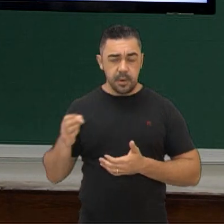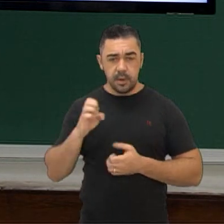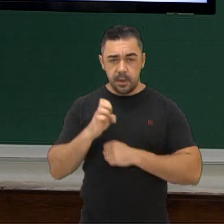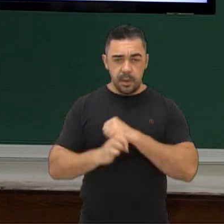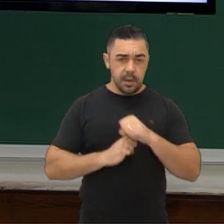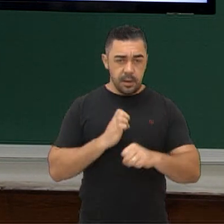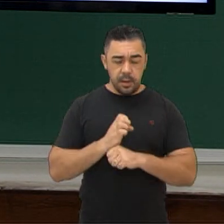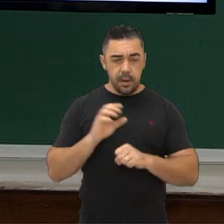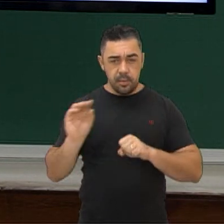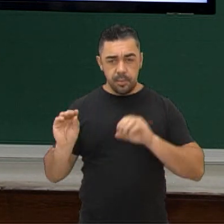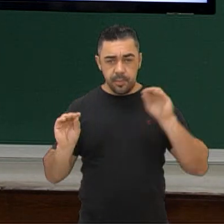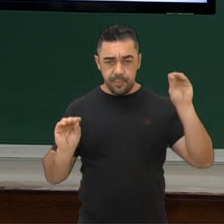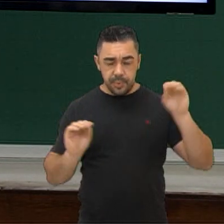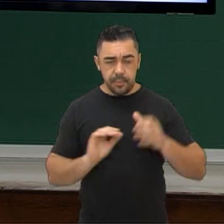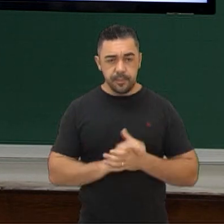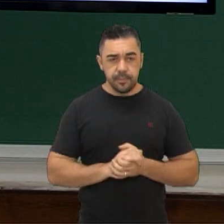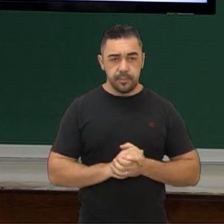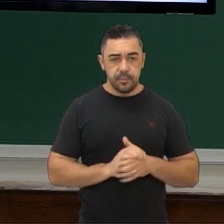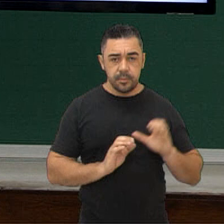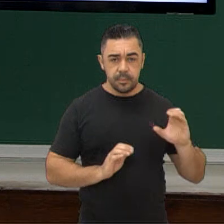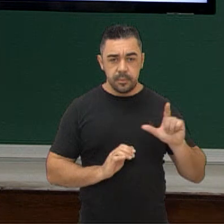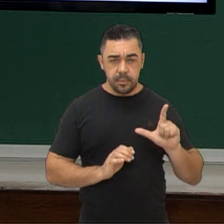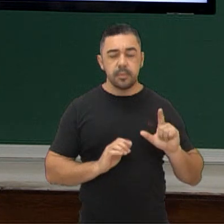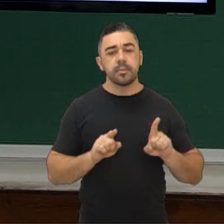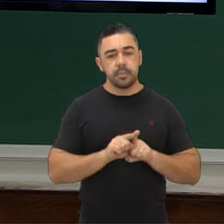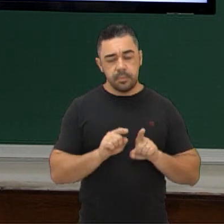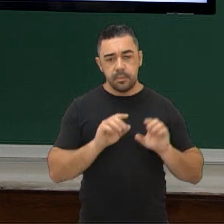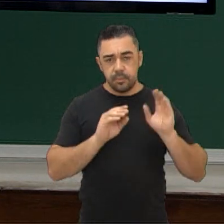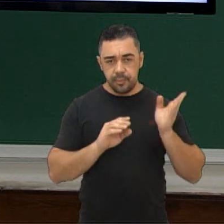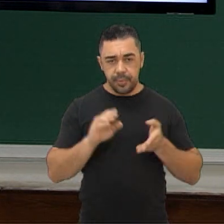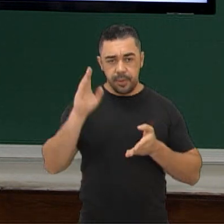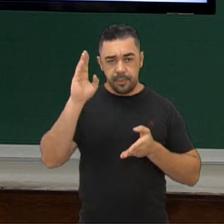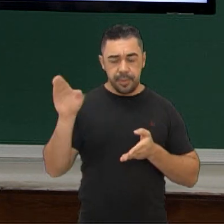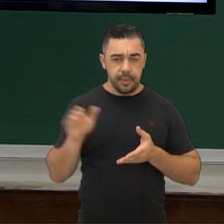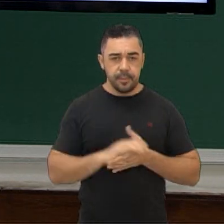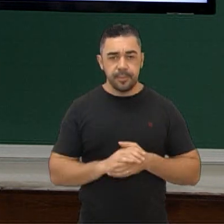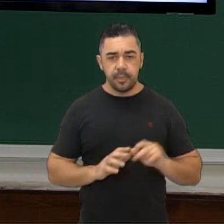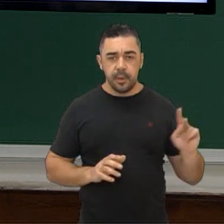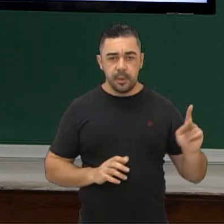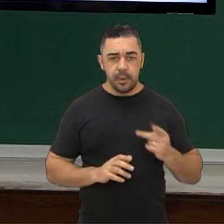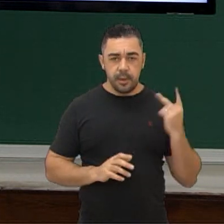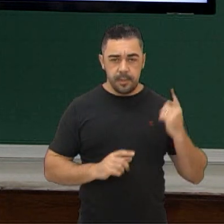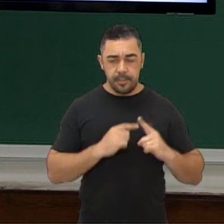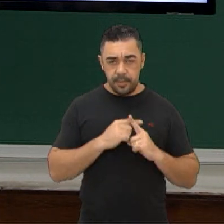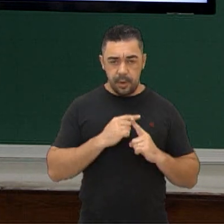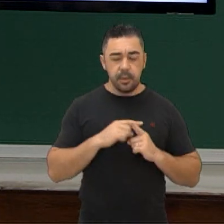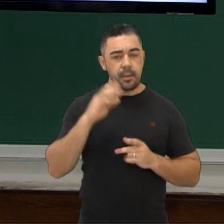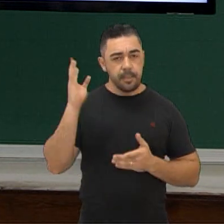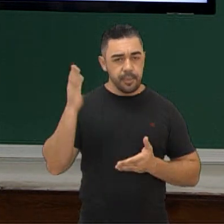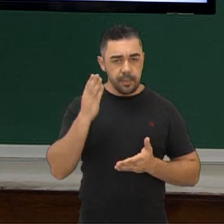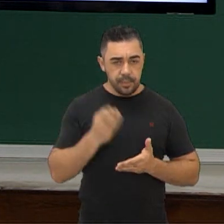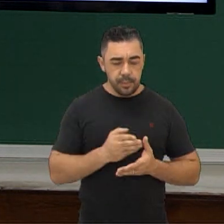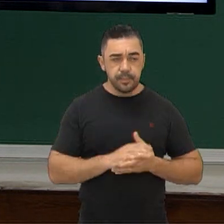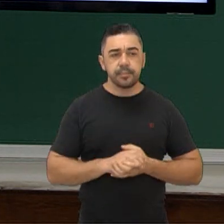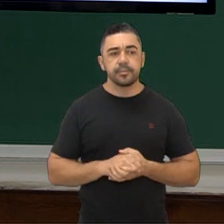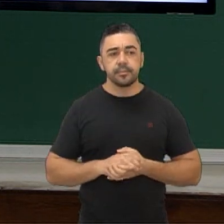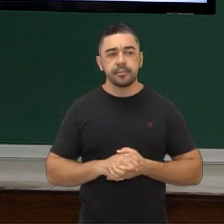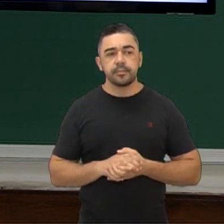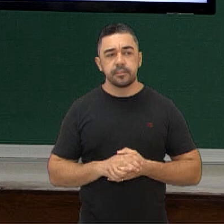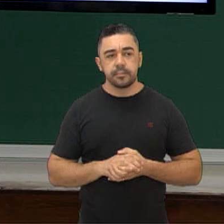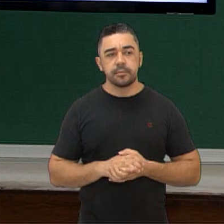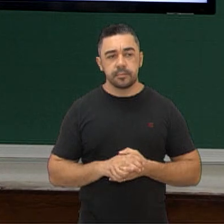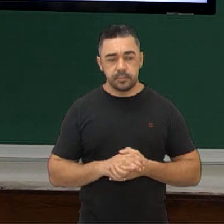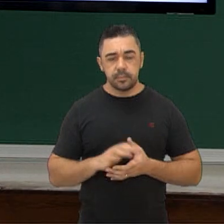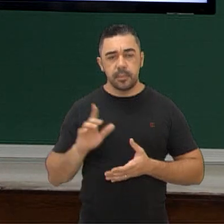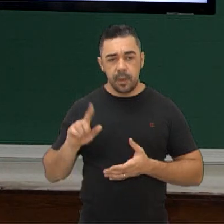estão em lados opostos. O Cl aqui também. O H+ aqui, com o H+ lá de cima. E aí a